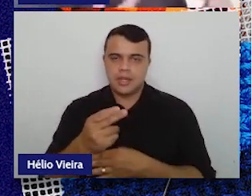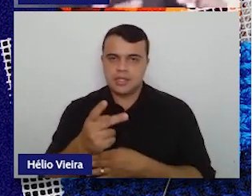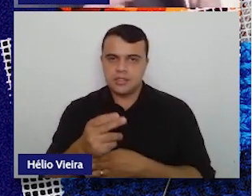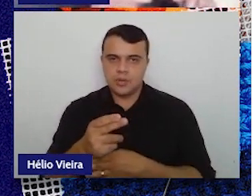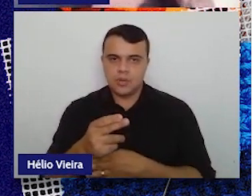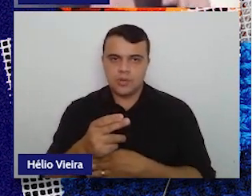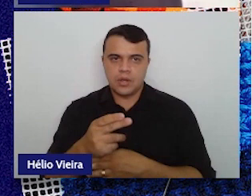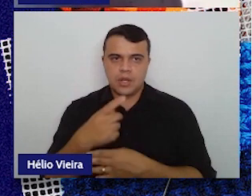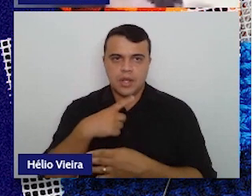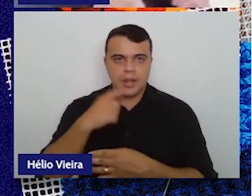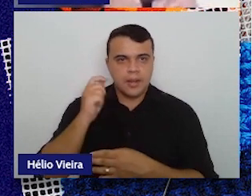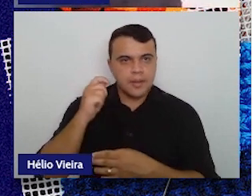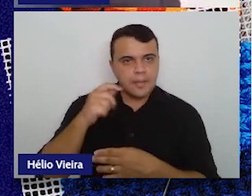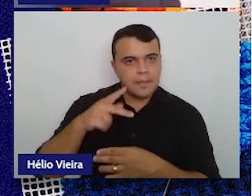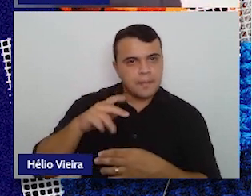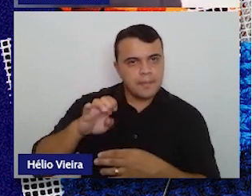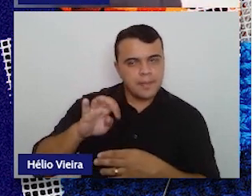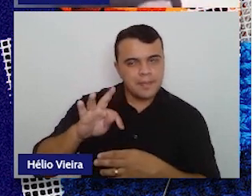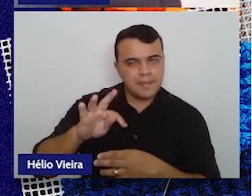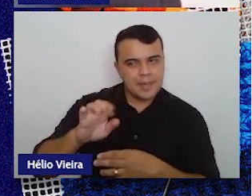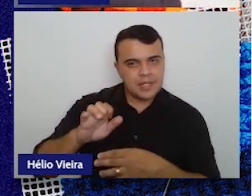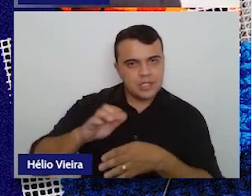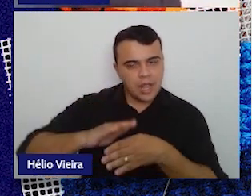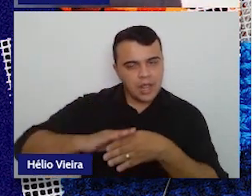no caso de querer desfiar